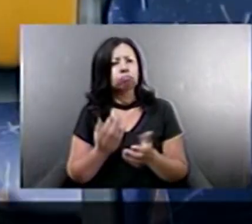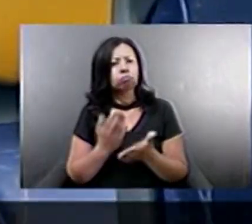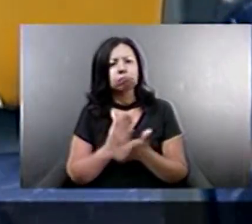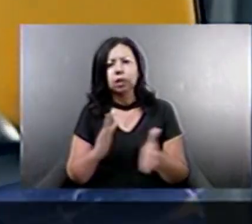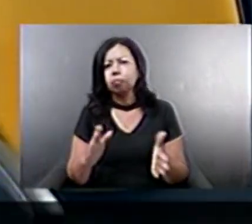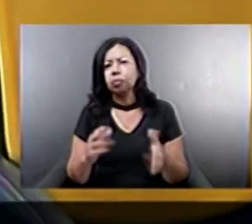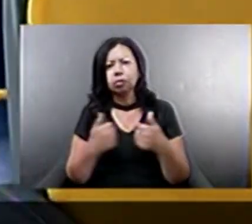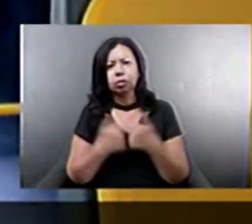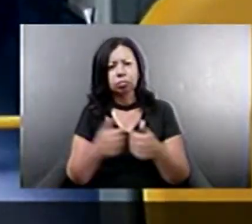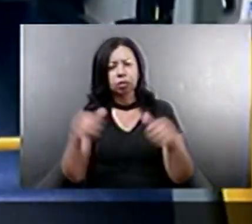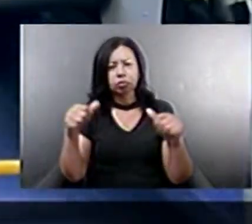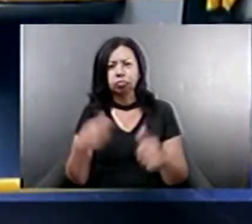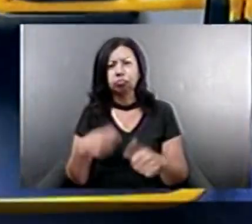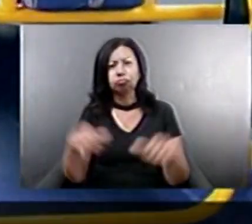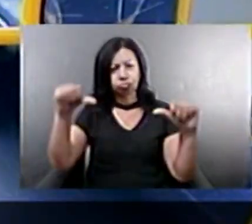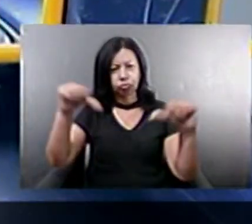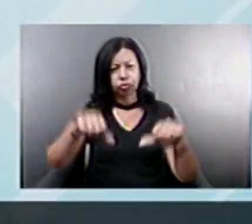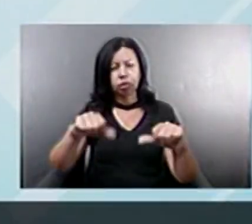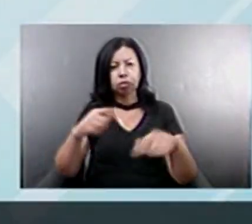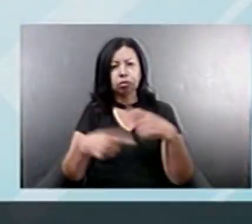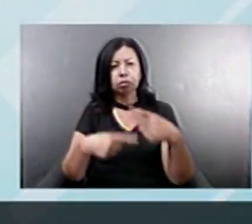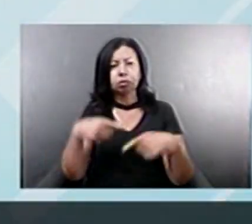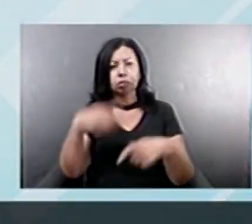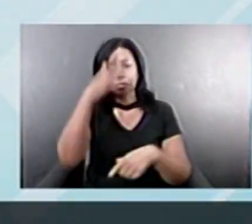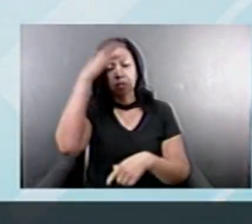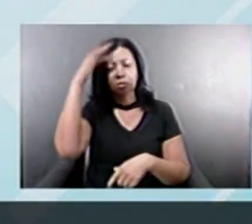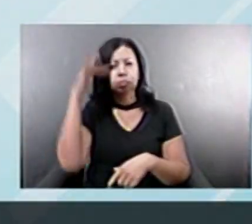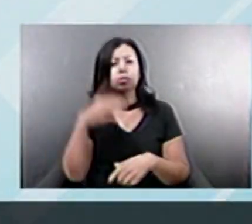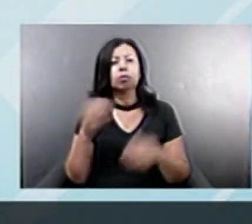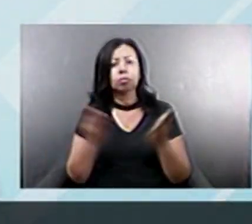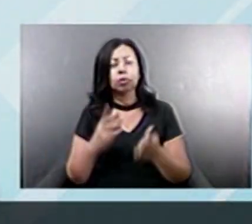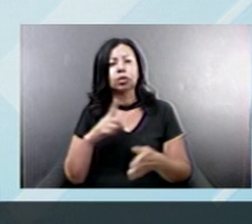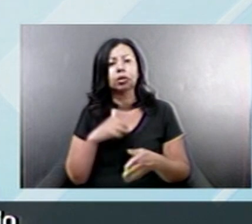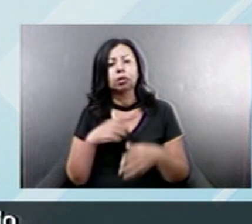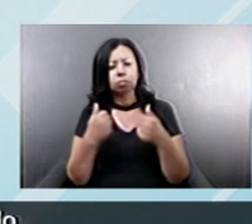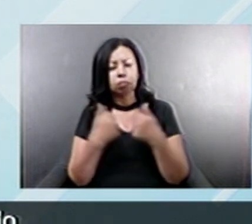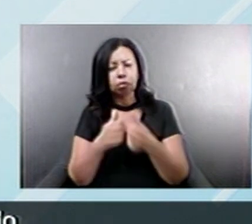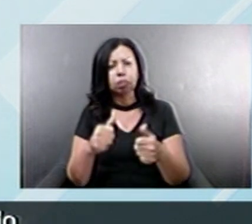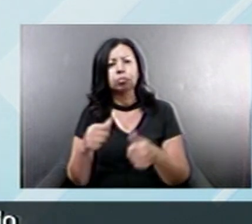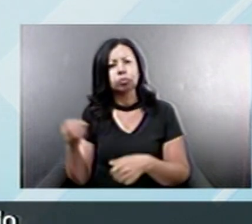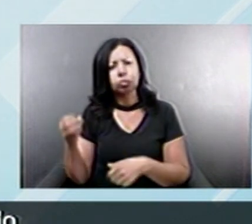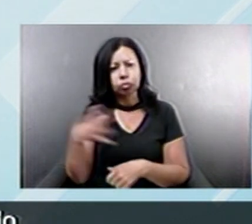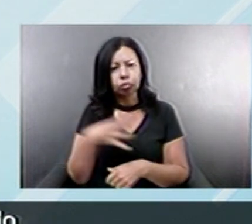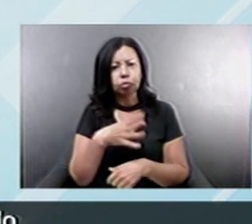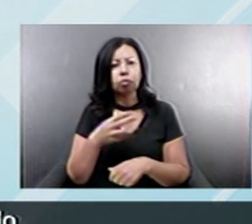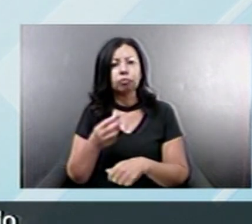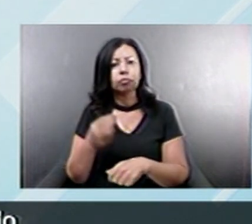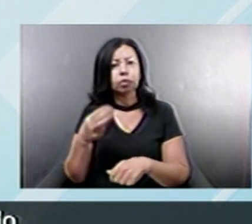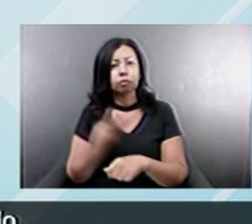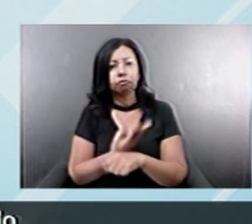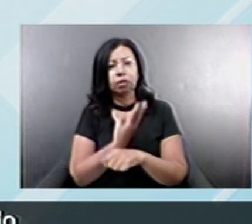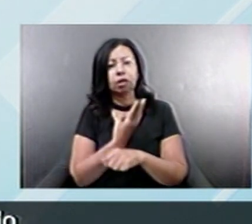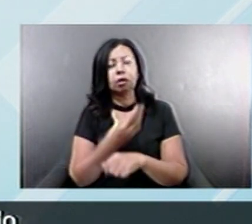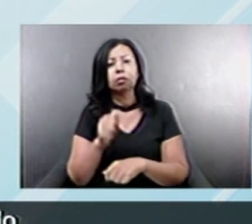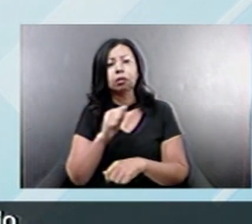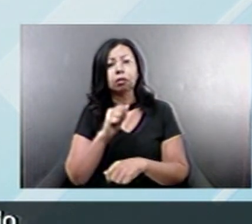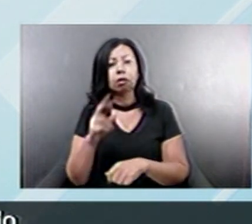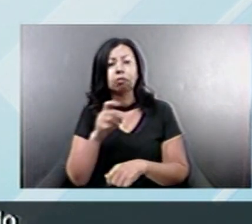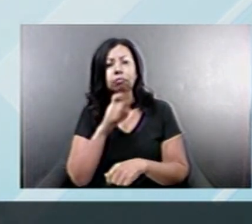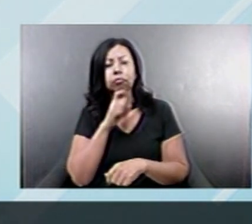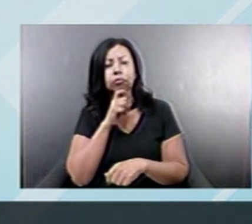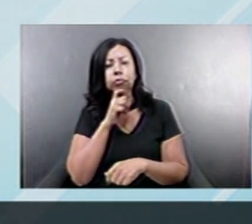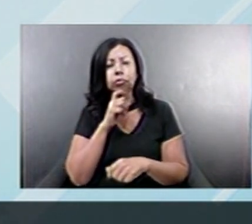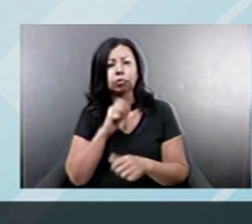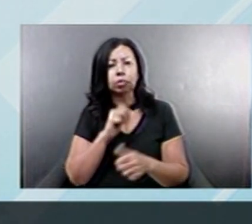Demos fim ao transporte de má qualidade. Hoje o cidadão cubatense é transportado numa frota moderna, com Wi-Fi, com